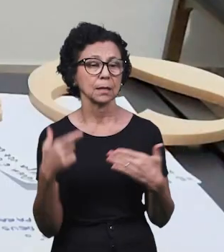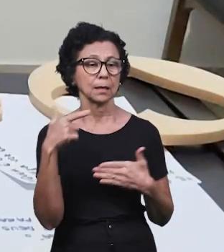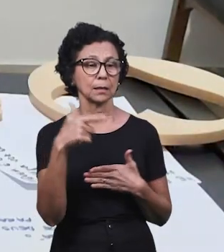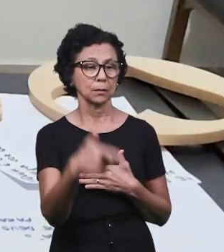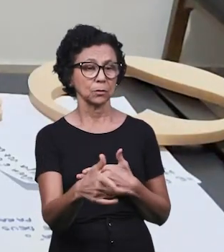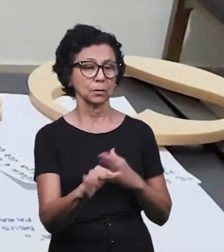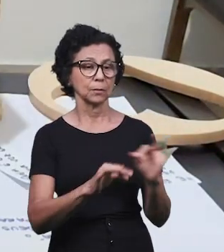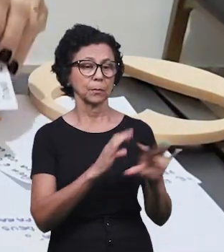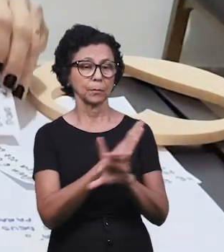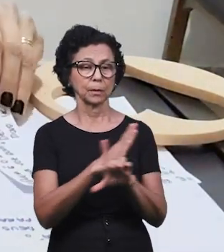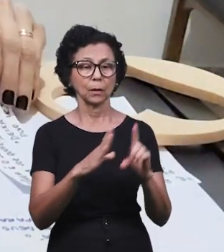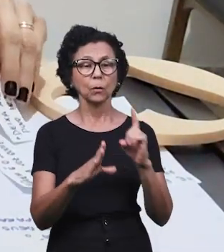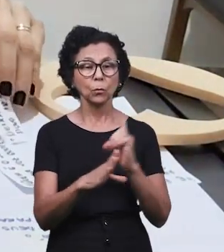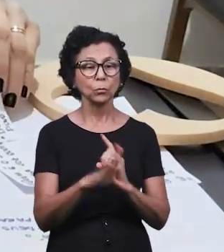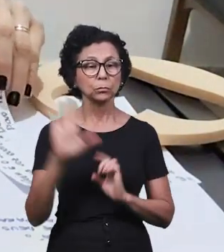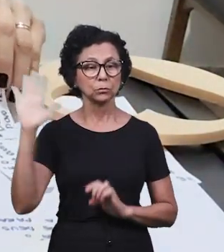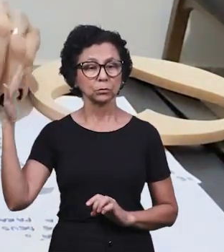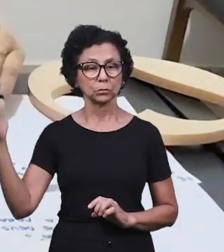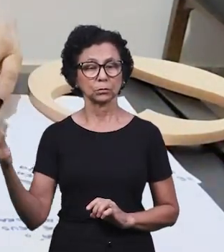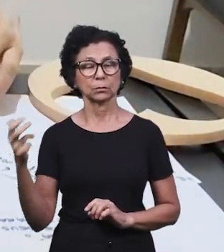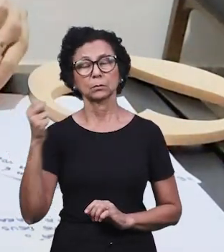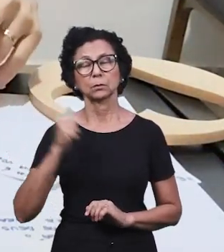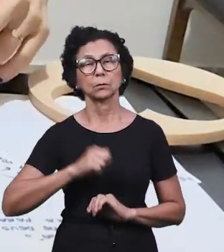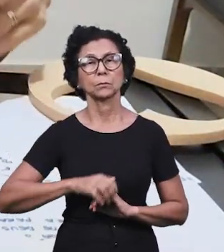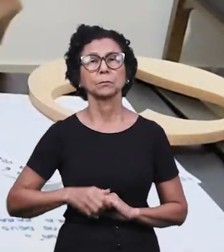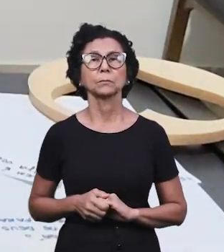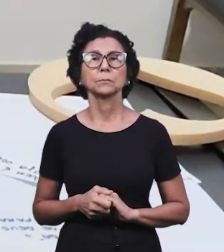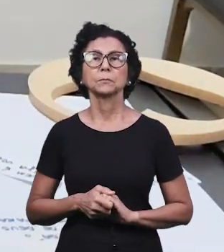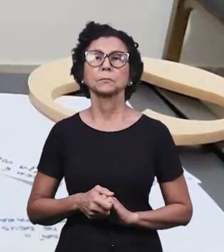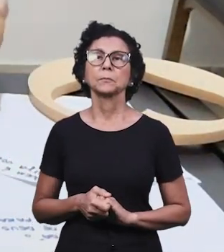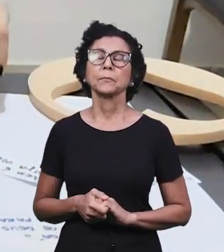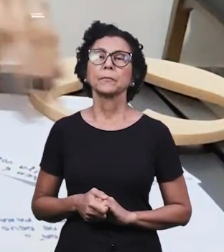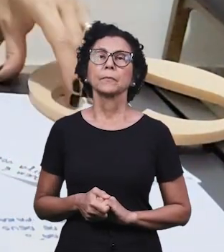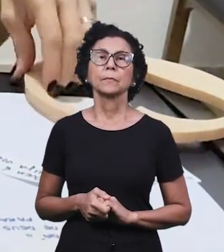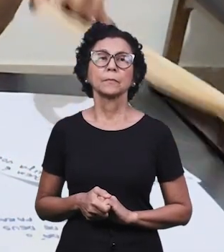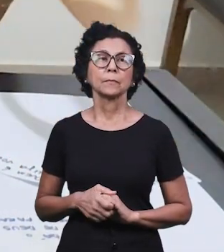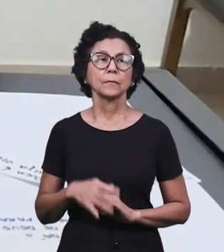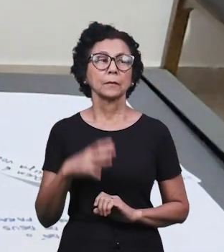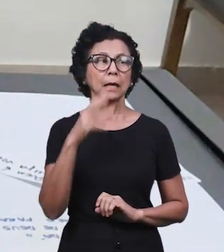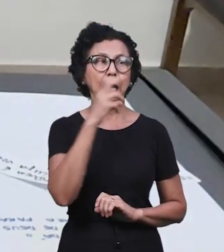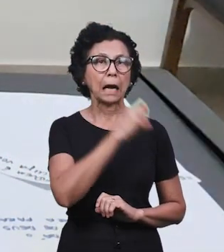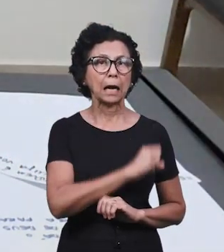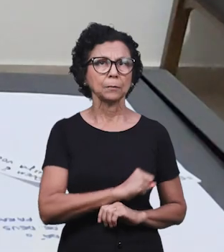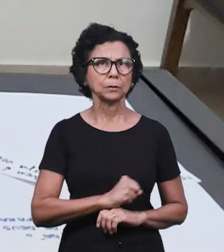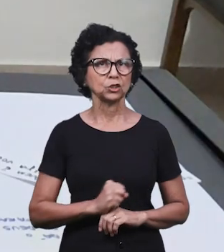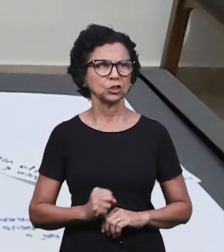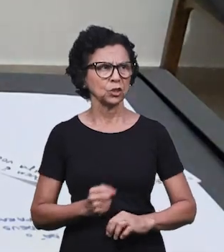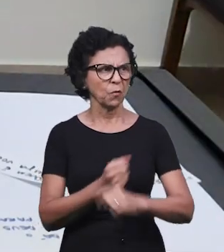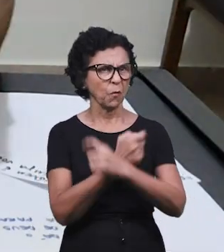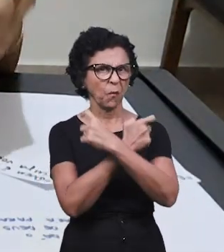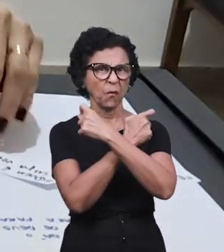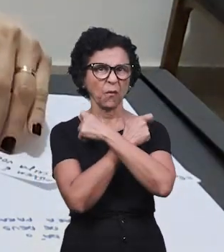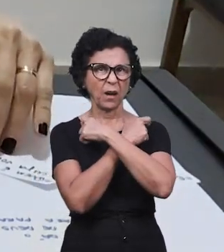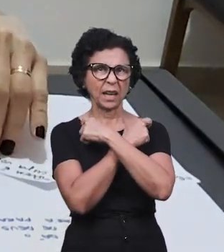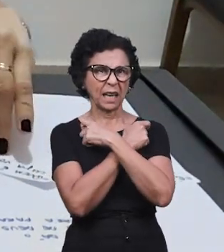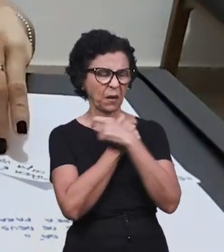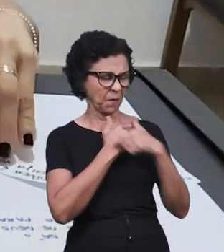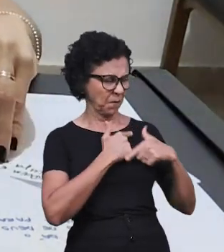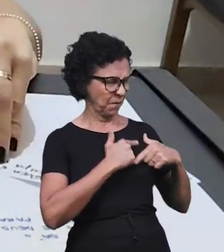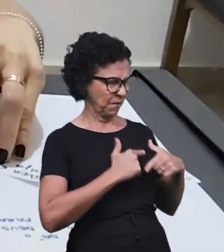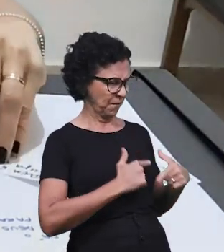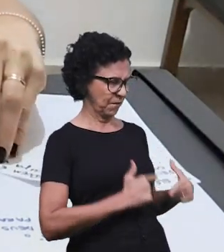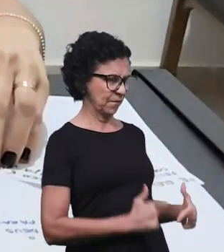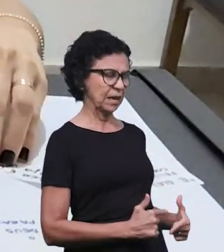fazer um culto e me adorar. E aí, imediatamente, Faraó, que tinha o coração vazio, ele traz